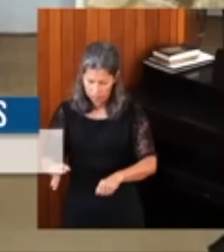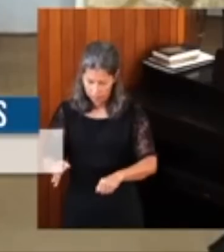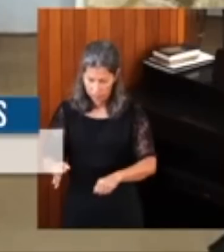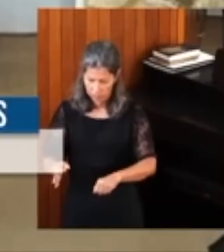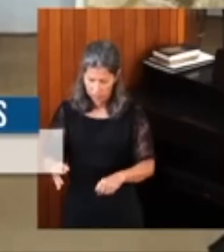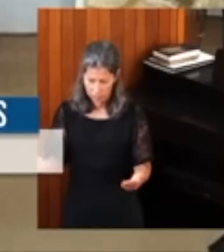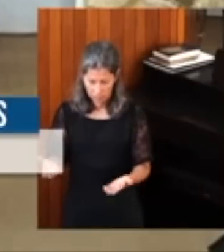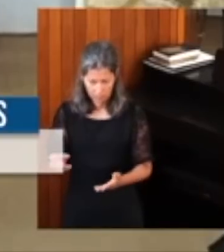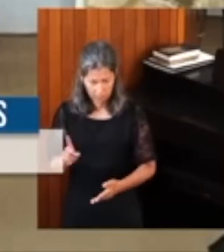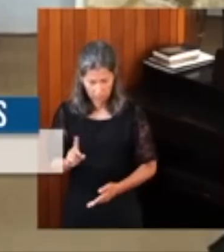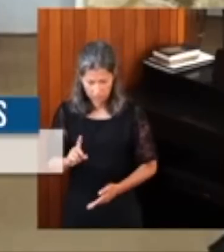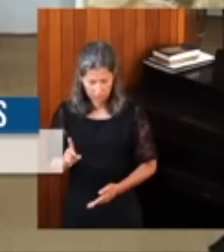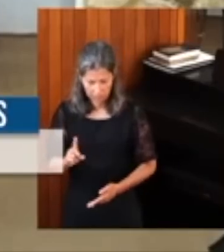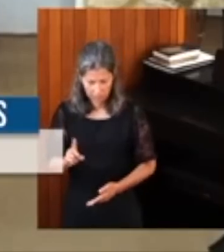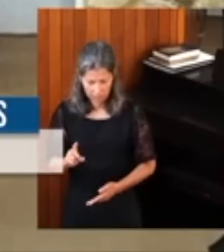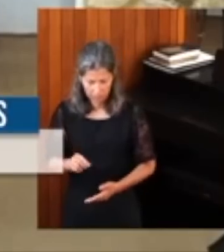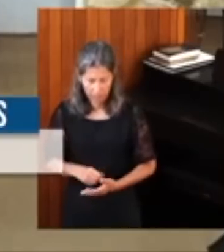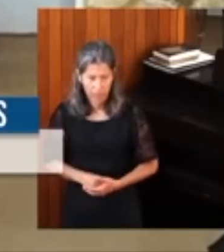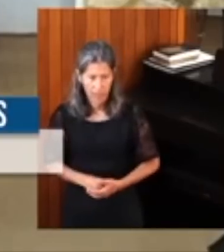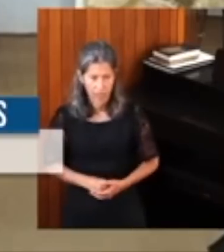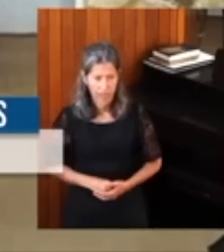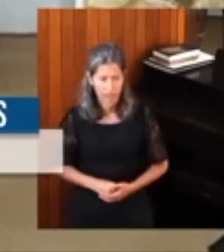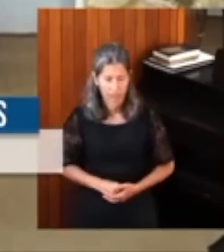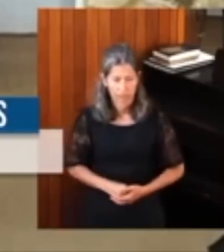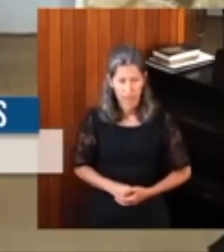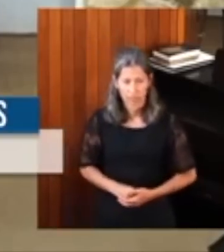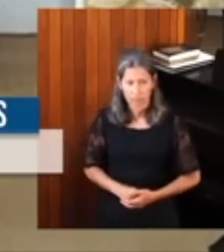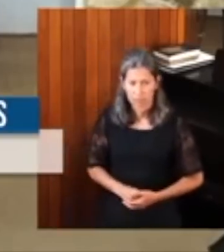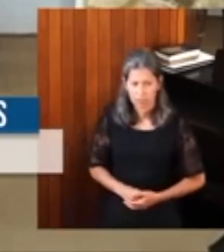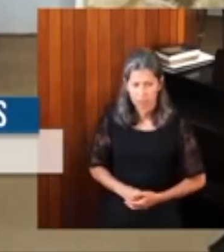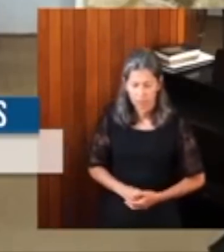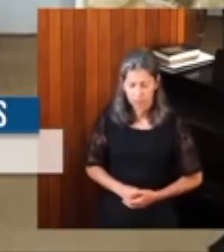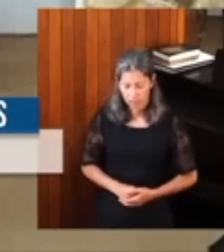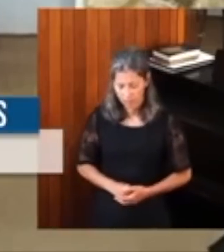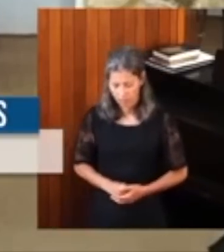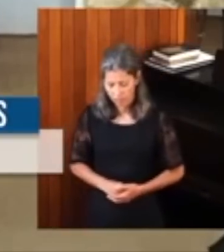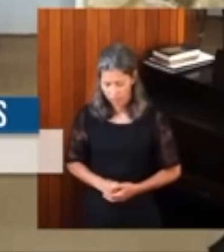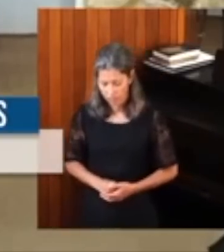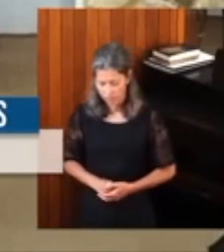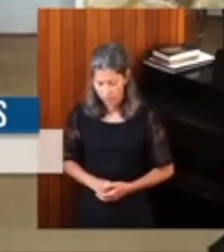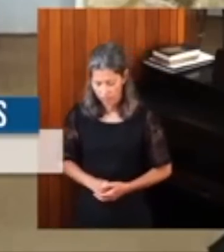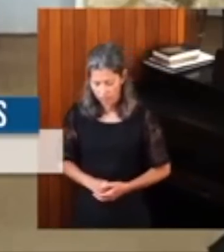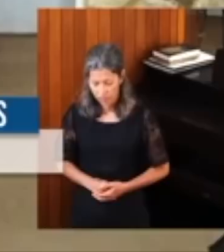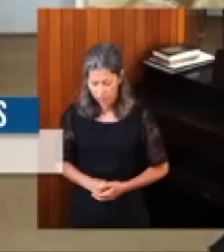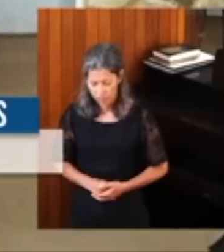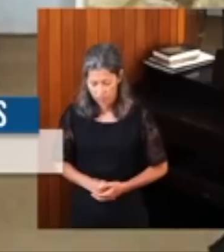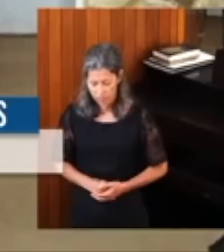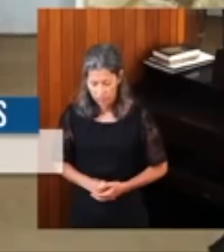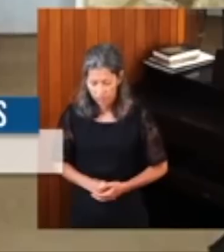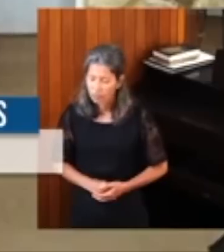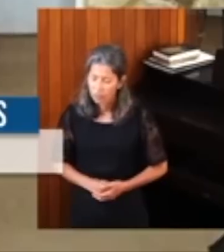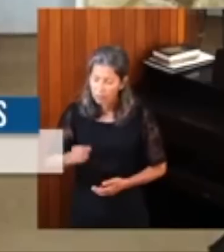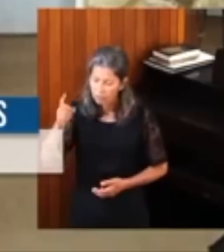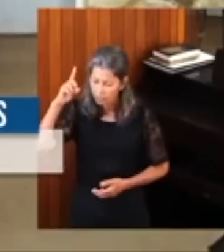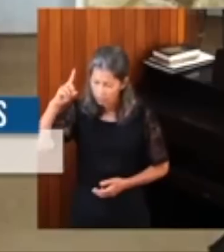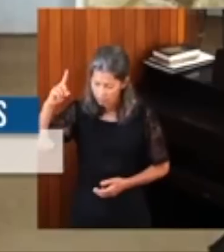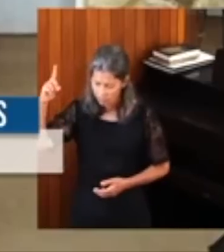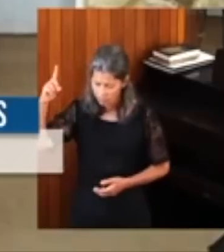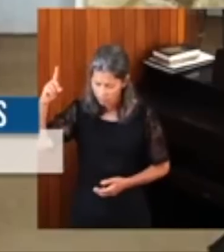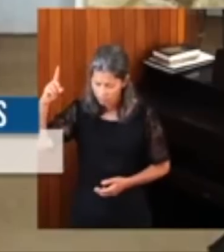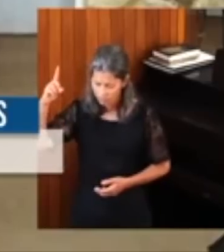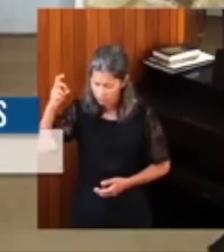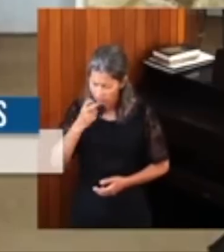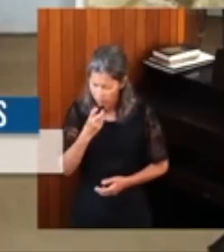trombeta, então se cumprirá o mistério de Deus, como ele anunciou aos seus servos os profetas. A voz que ouvi, vinda do